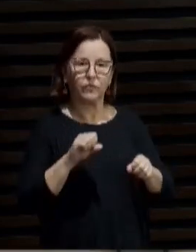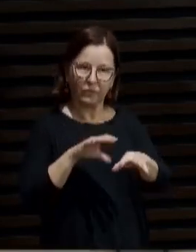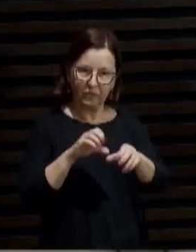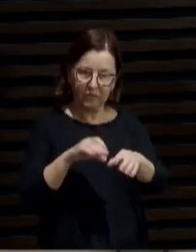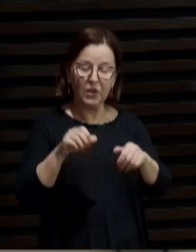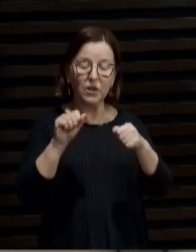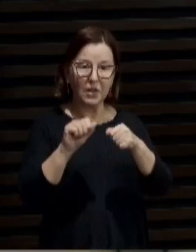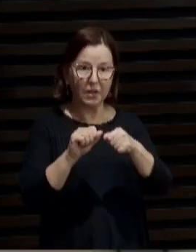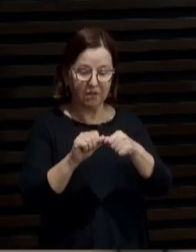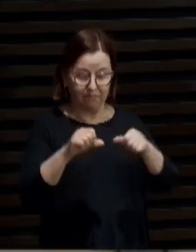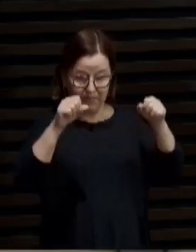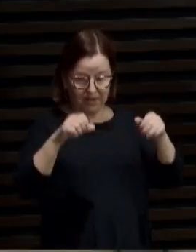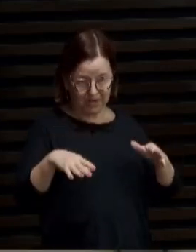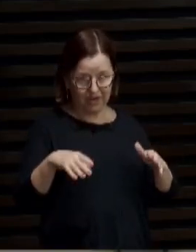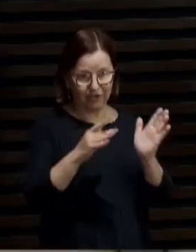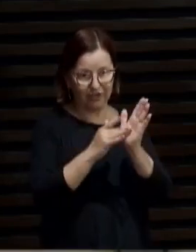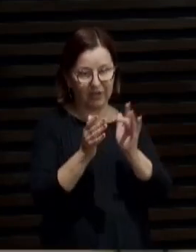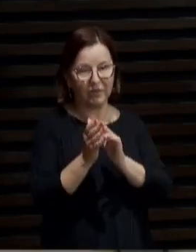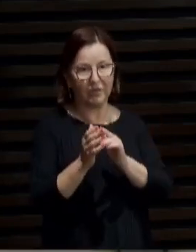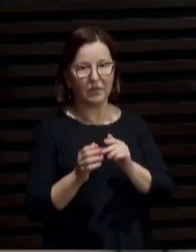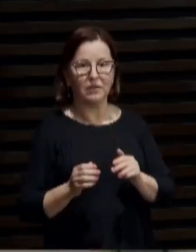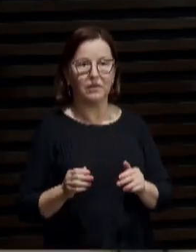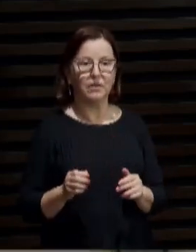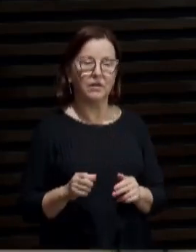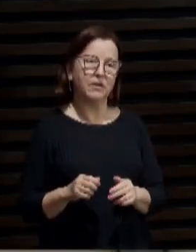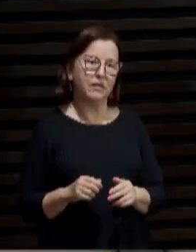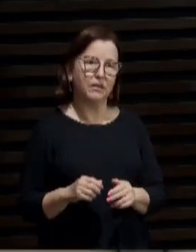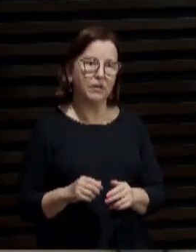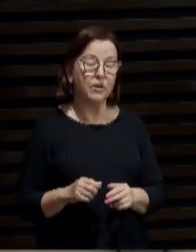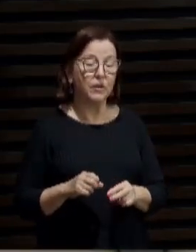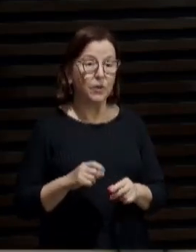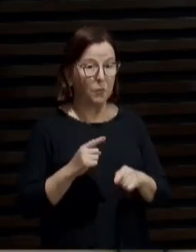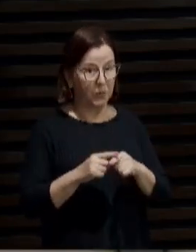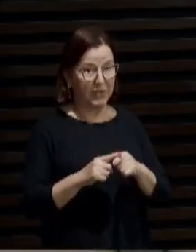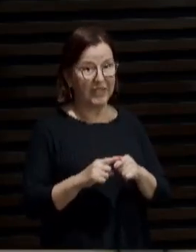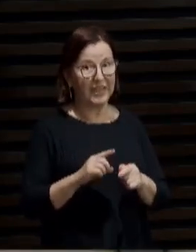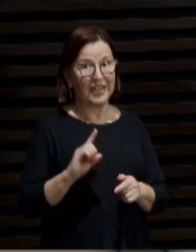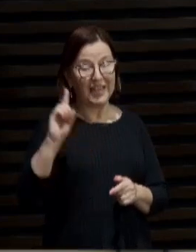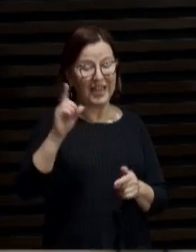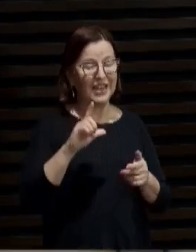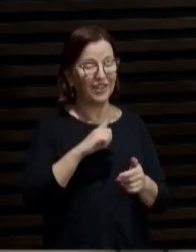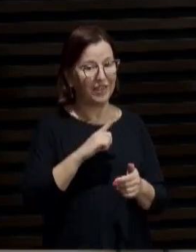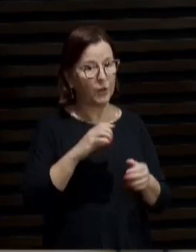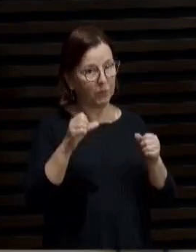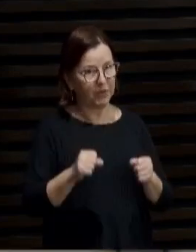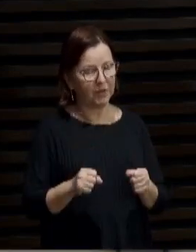Jesus eram consequência da sua natureza boa, maravilhosa e perfeita. Mas o que Jesus veio fazer, gente? Eu quero ouvir.